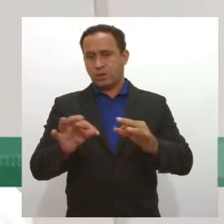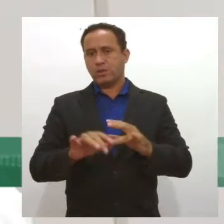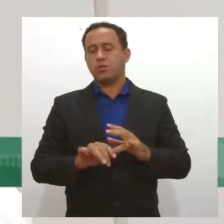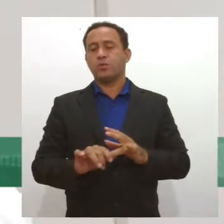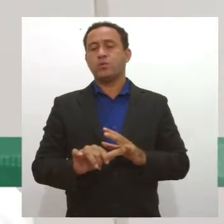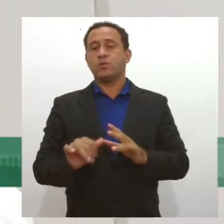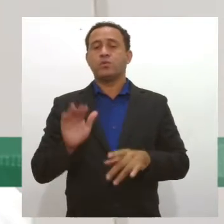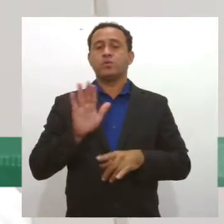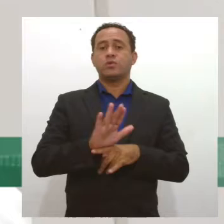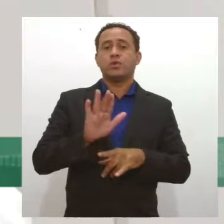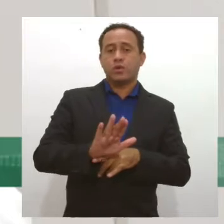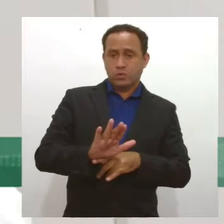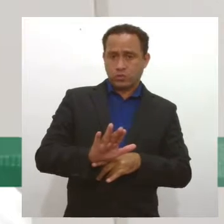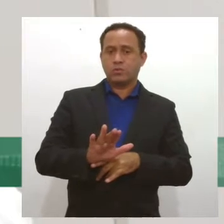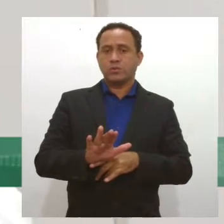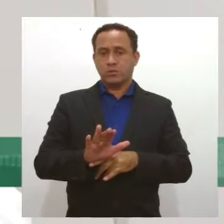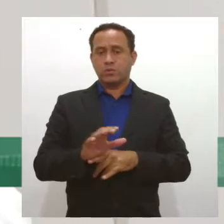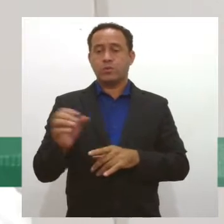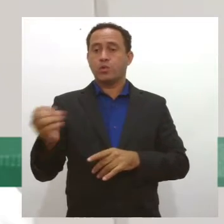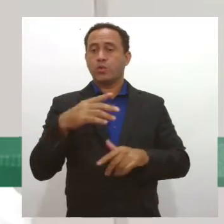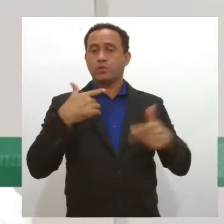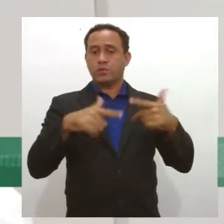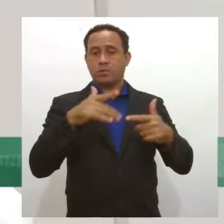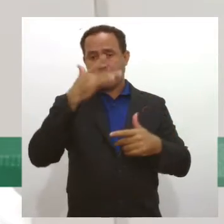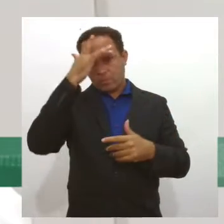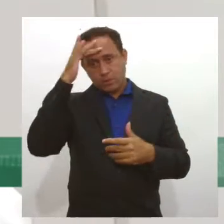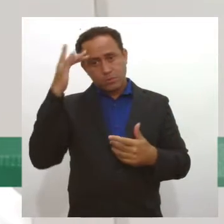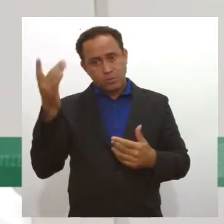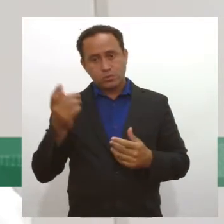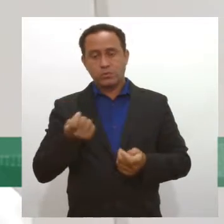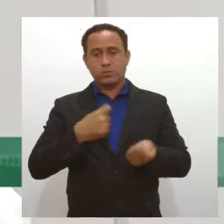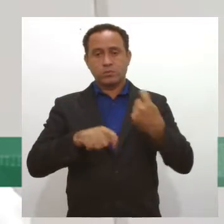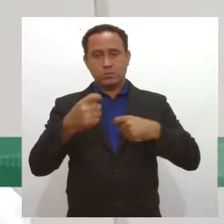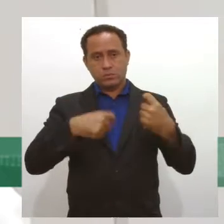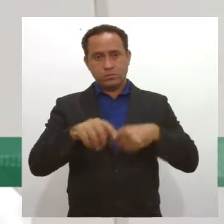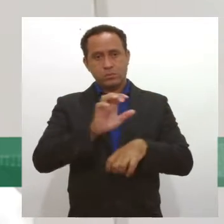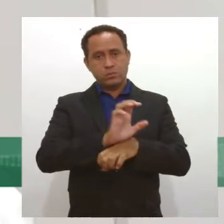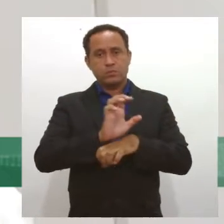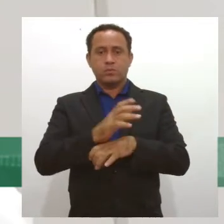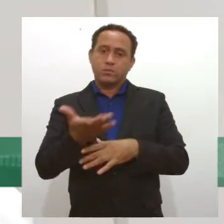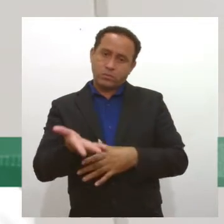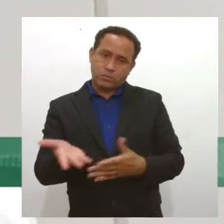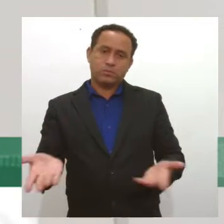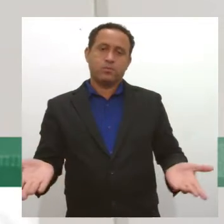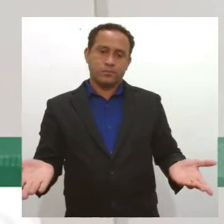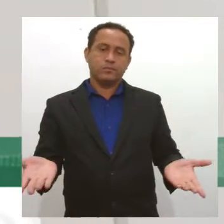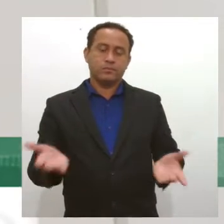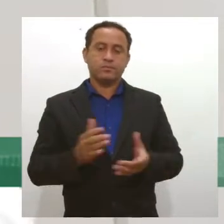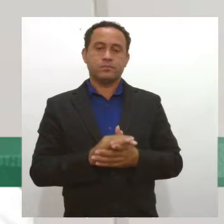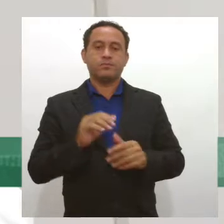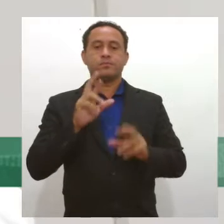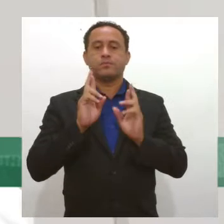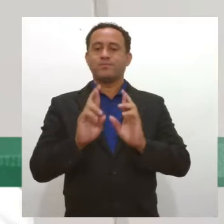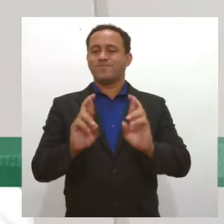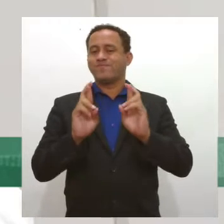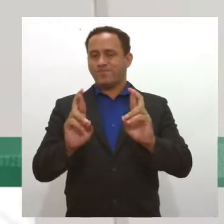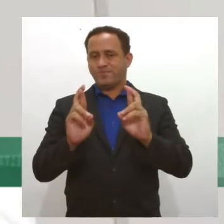também na criação de novos empregos, na geração de renda para o nosso Estado. E esperamos aí, né,